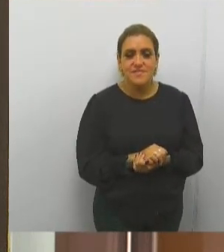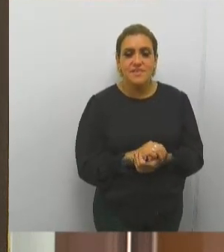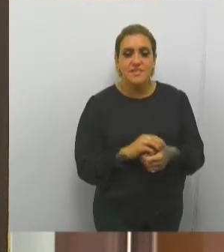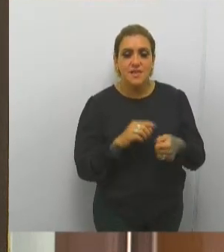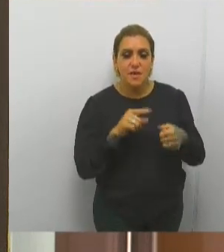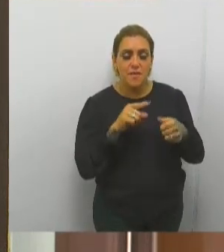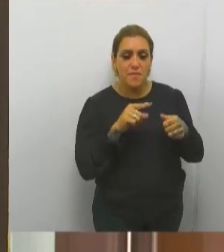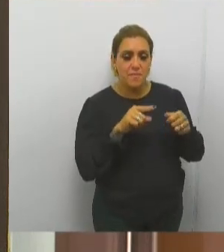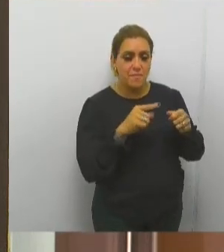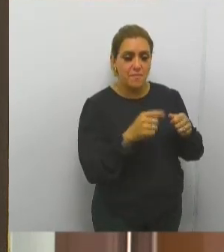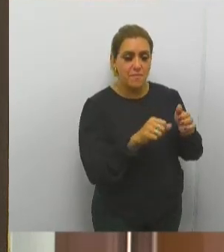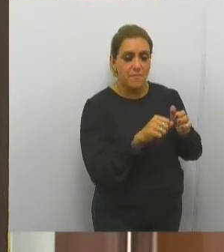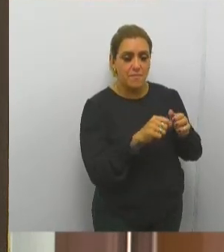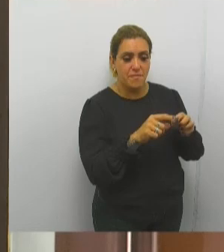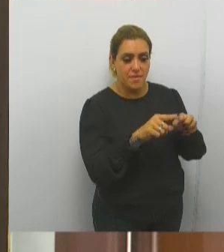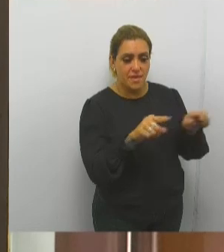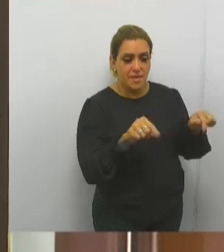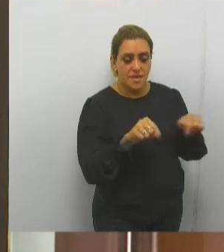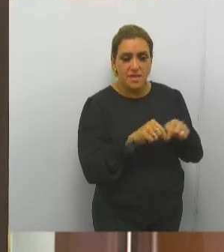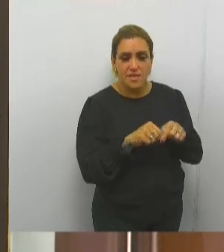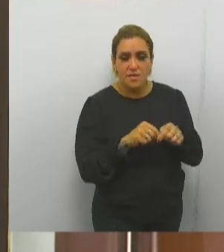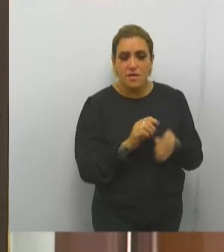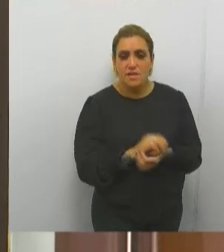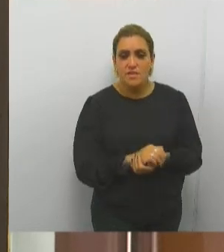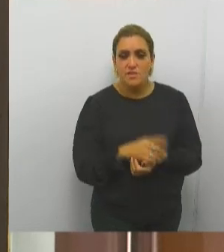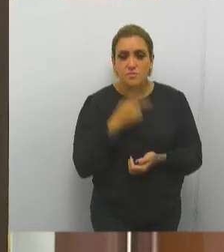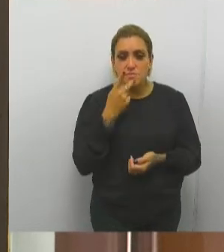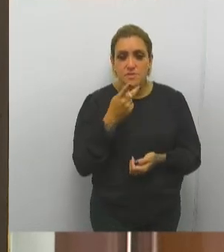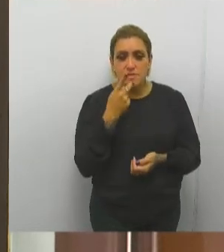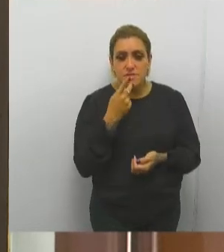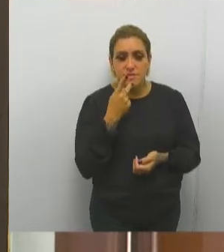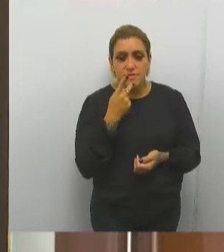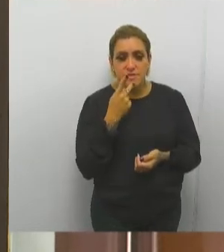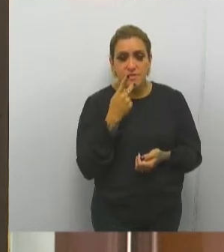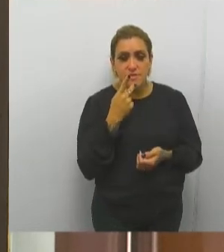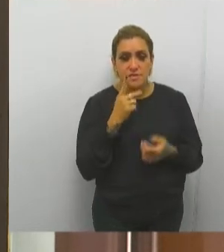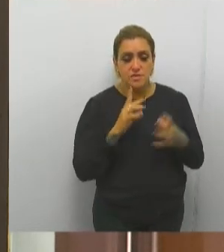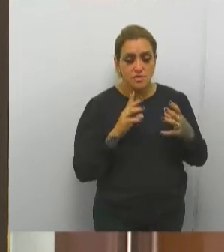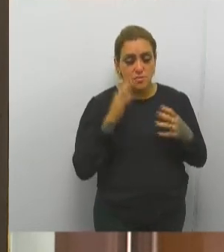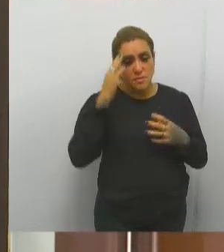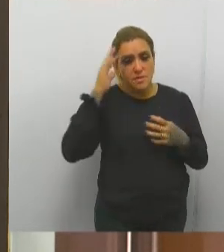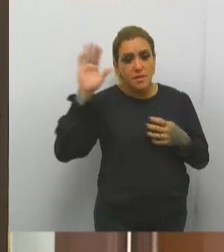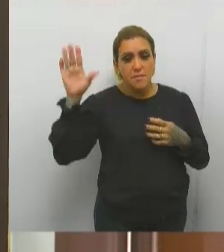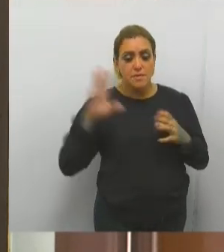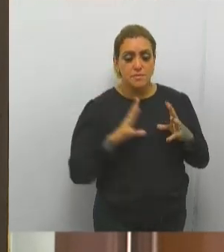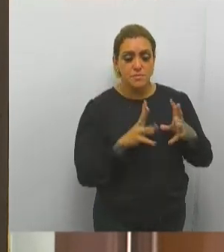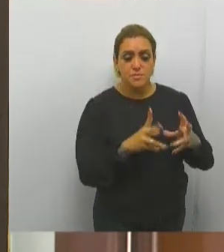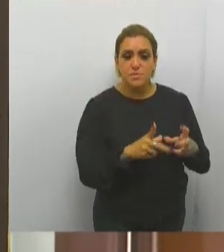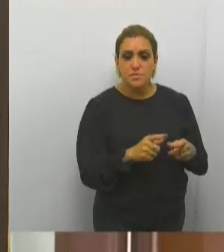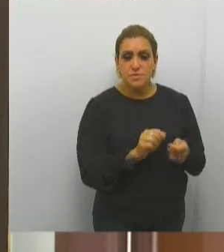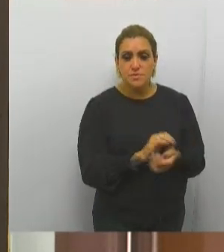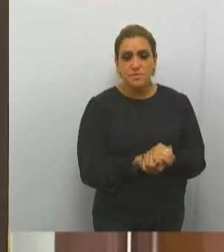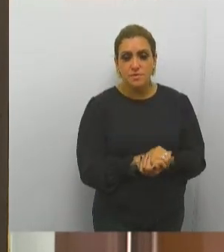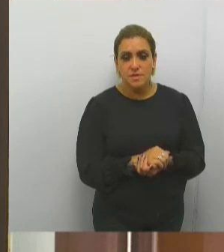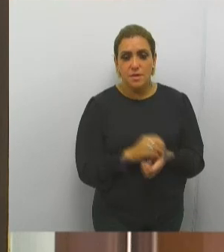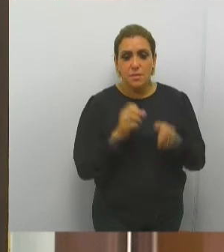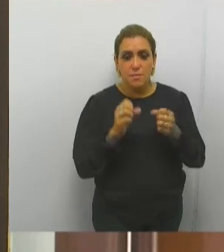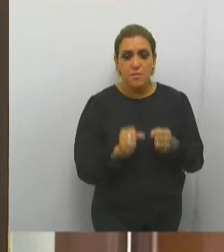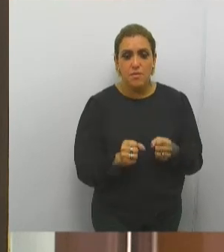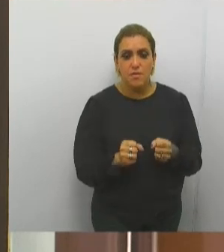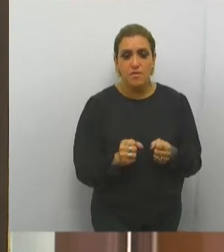quadra, a gente precisa dizer tudo. Todo o nosso pensamento. Esse pensamento pode